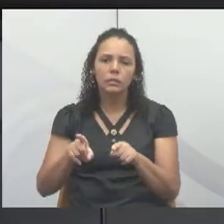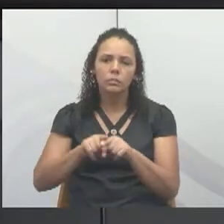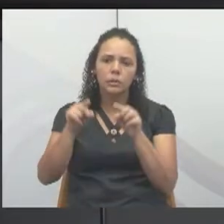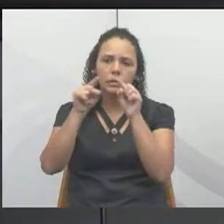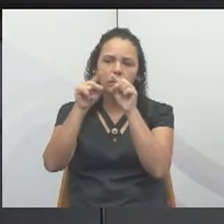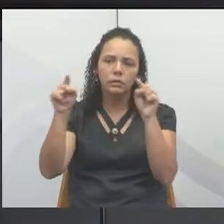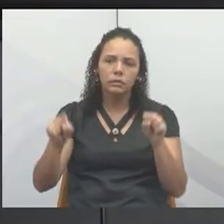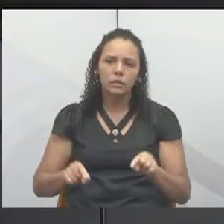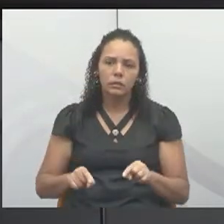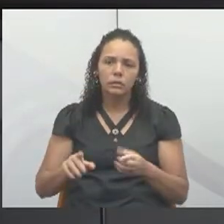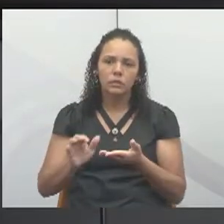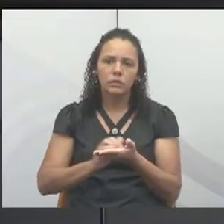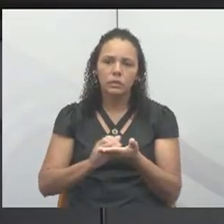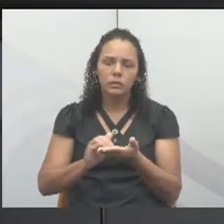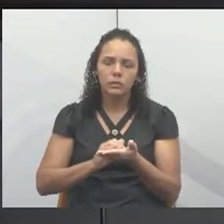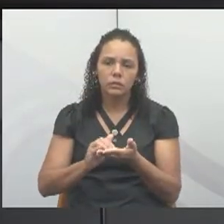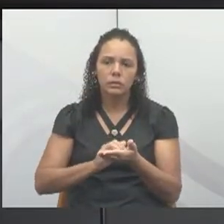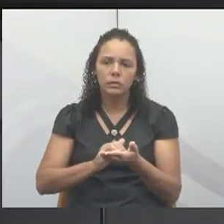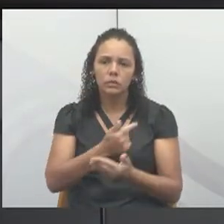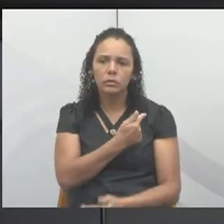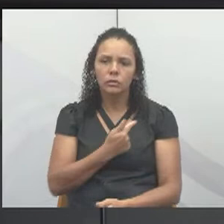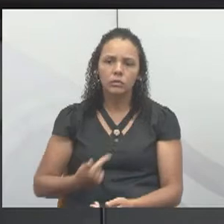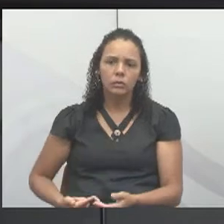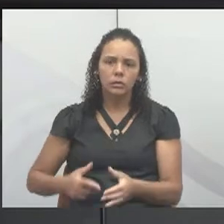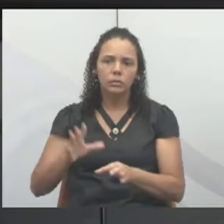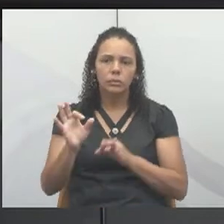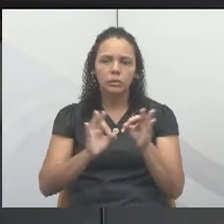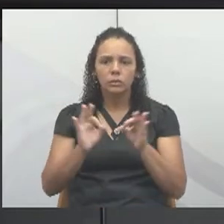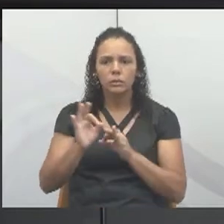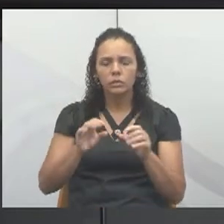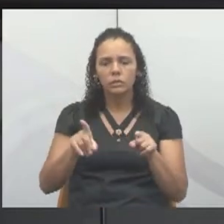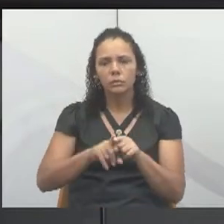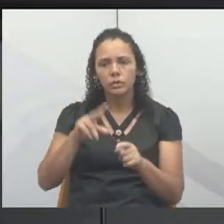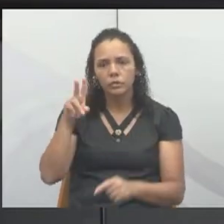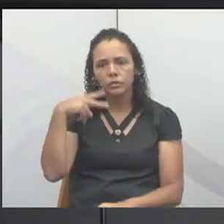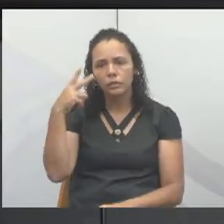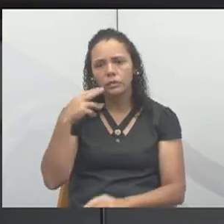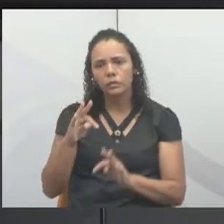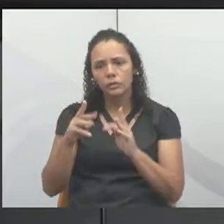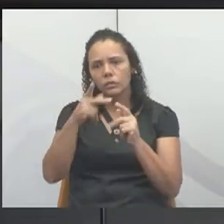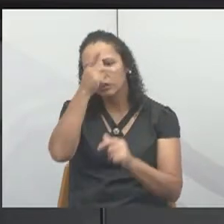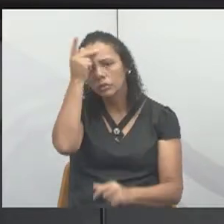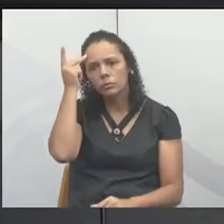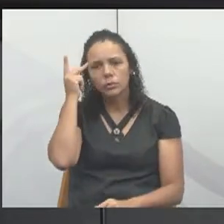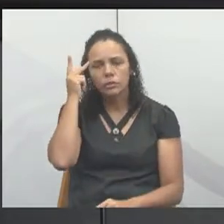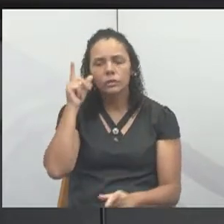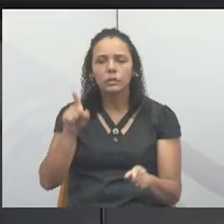de Planejamento, né, de Governo e Planejamento, os vereadores presentes, enfim, todos os munícipes também.